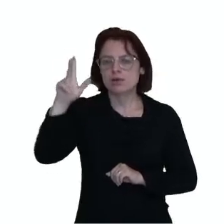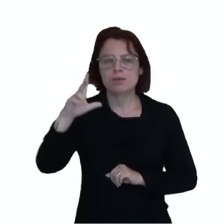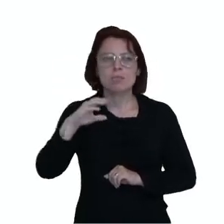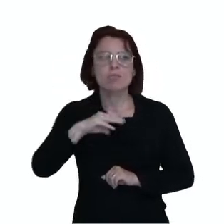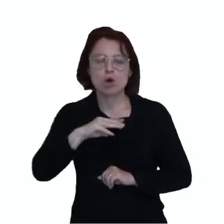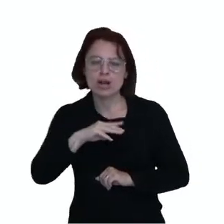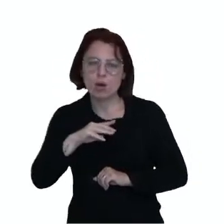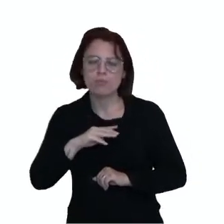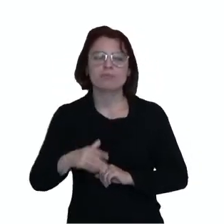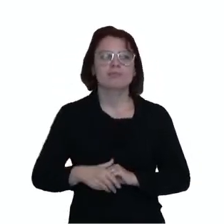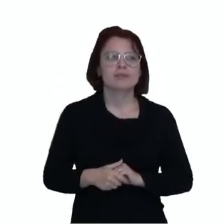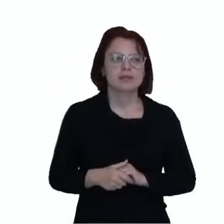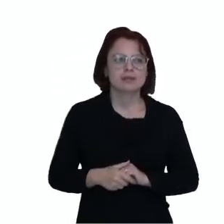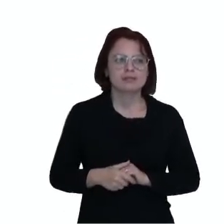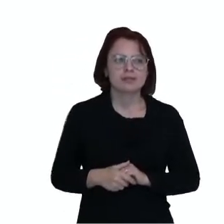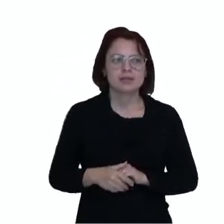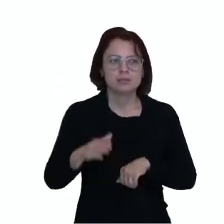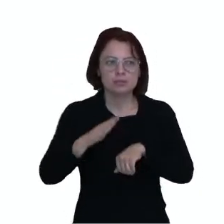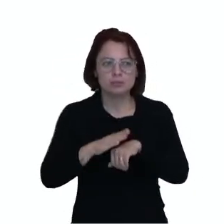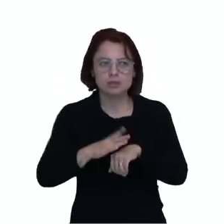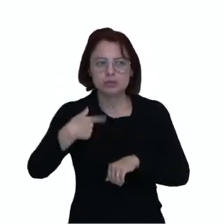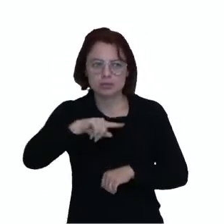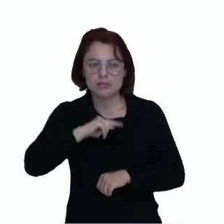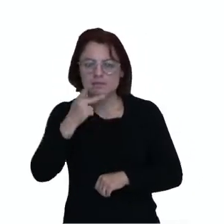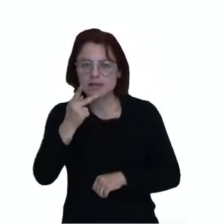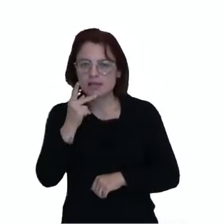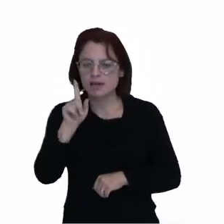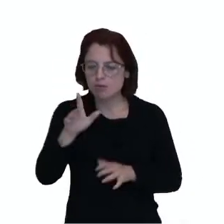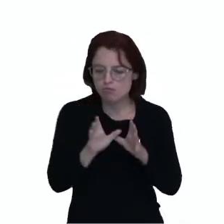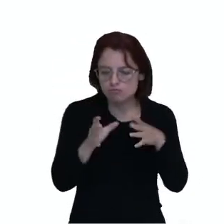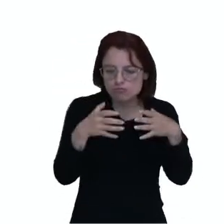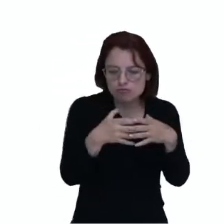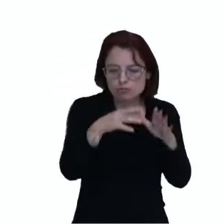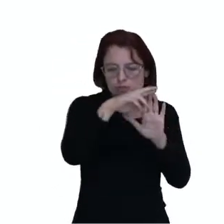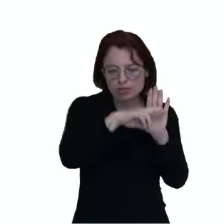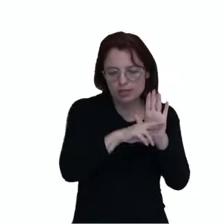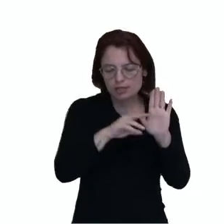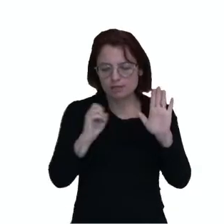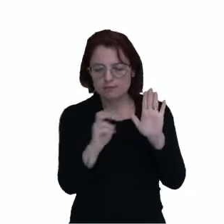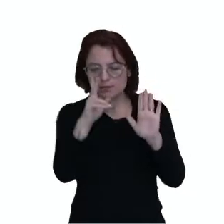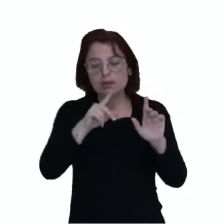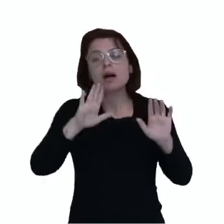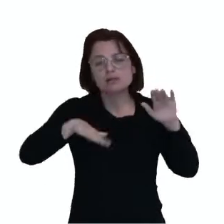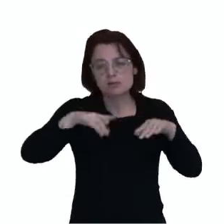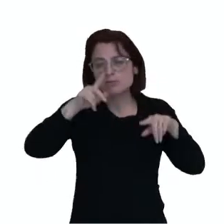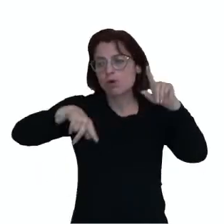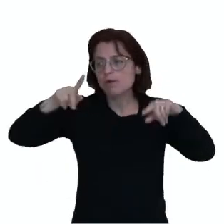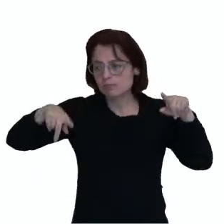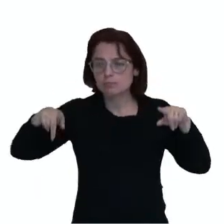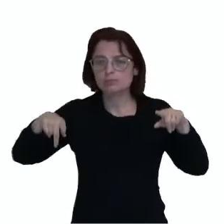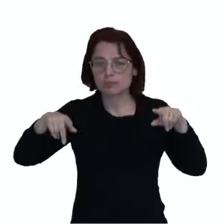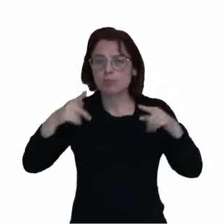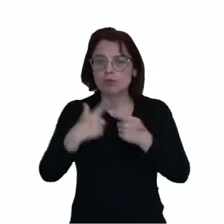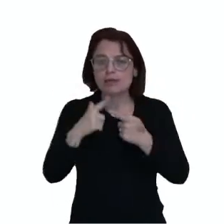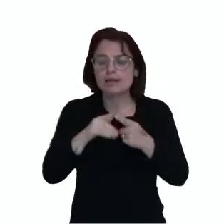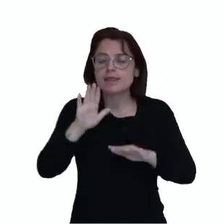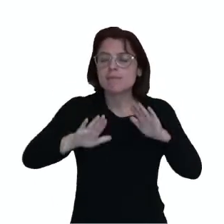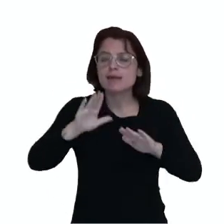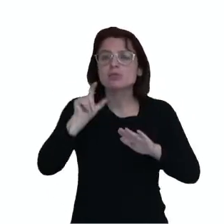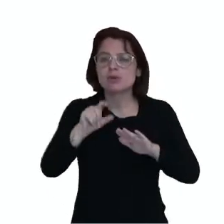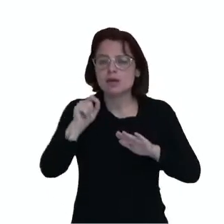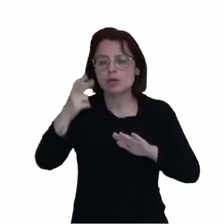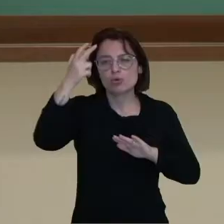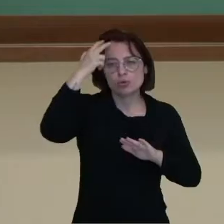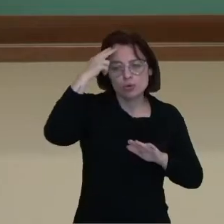olha, gente, quando eu falo assim, ó, é um conjunto que vai variar, né, esses valores de povo, de época e de cultura.